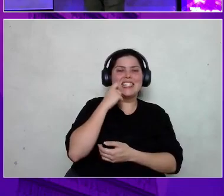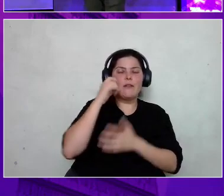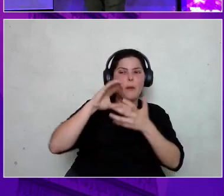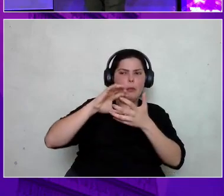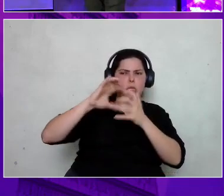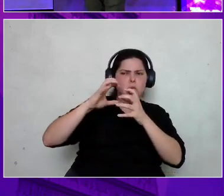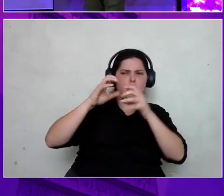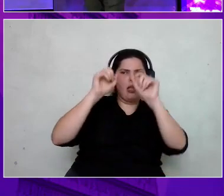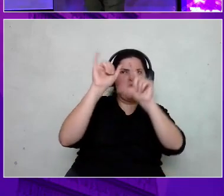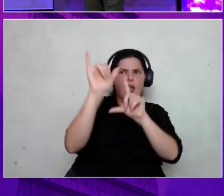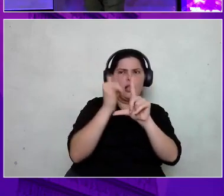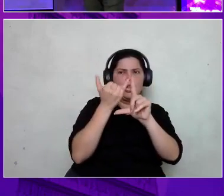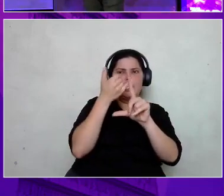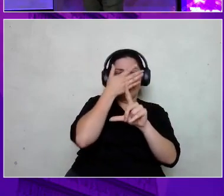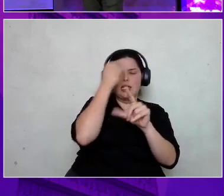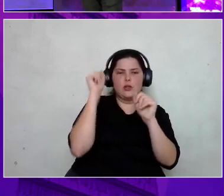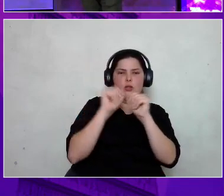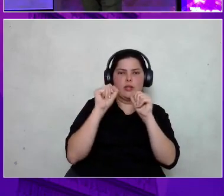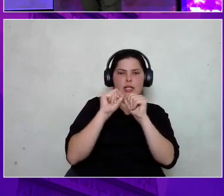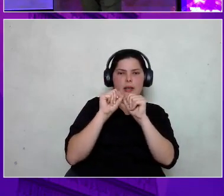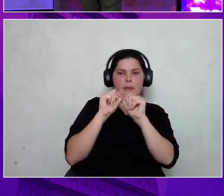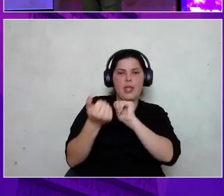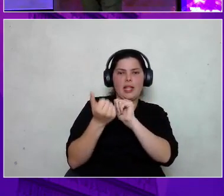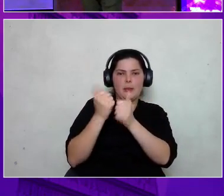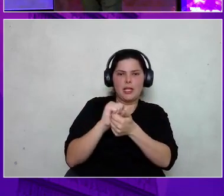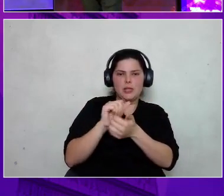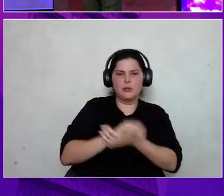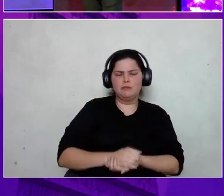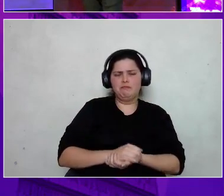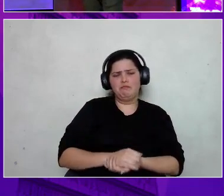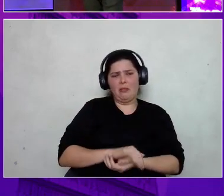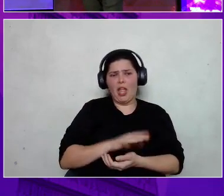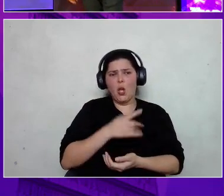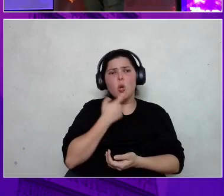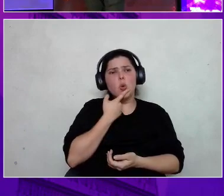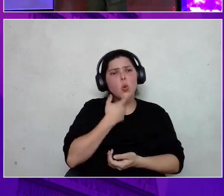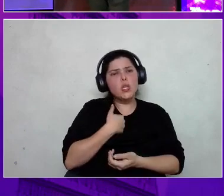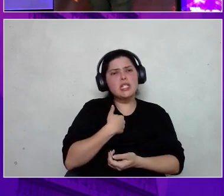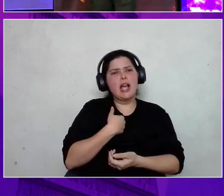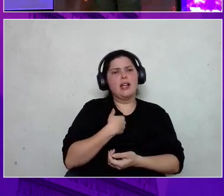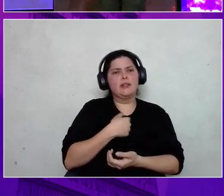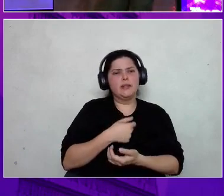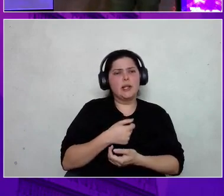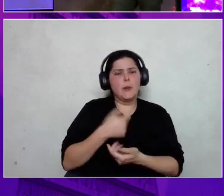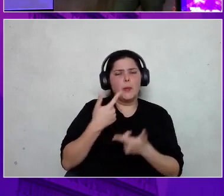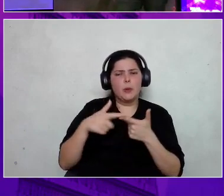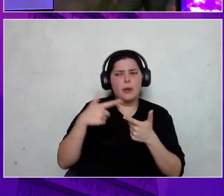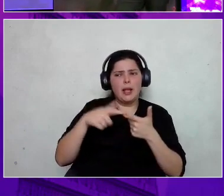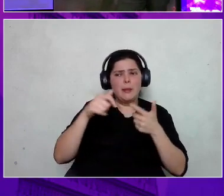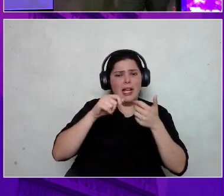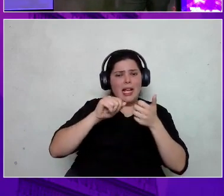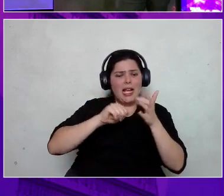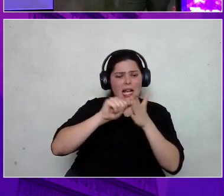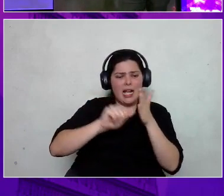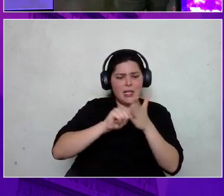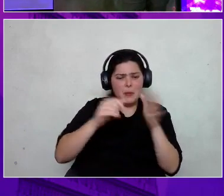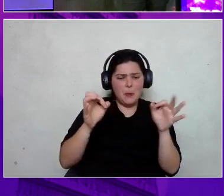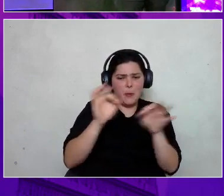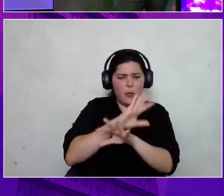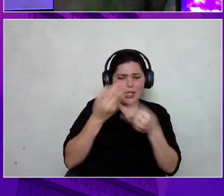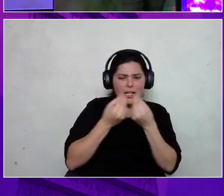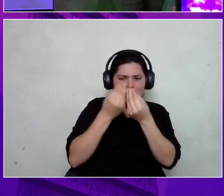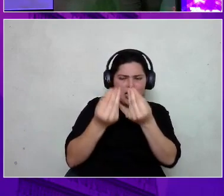de fazer responsividade. Gente, eu adorava. Era um caos assim, a sprint pronta para entregar, abrir um desse, o cara queria me